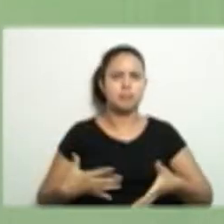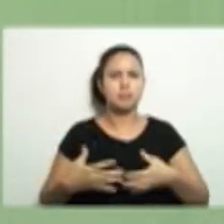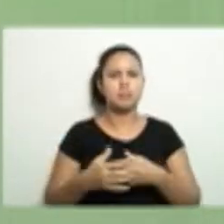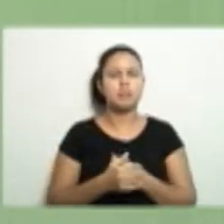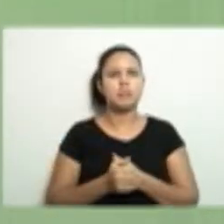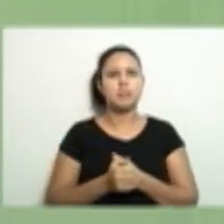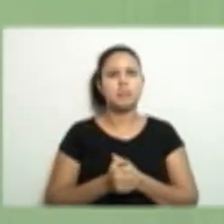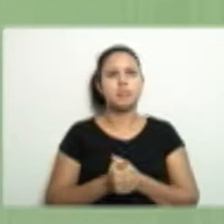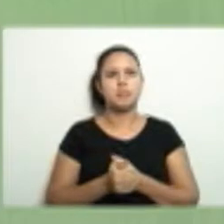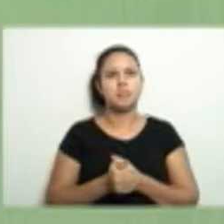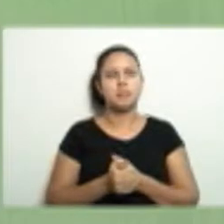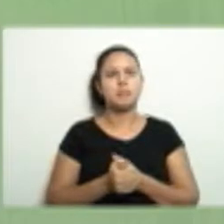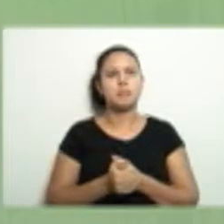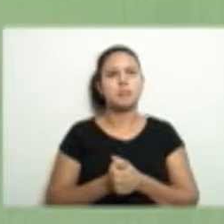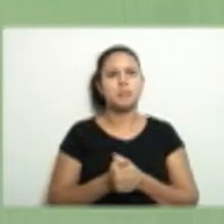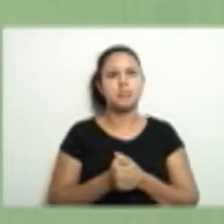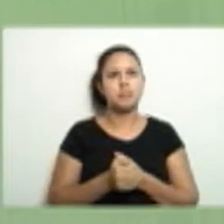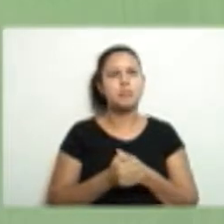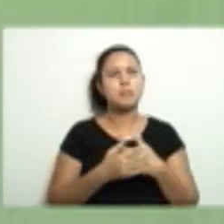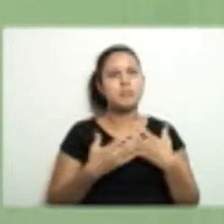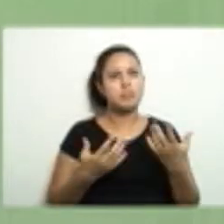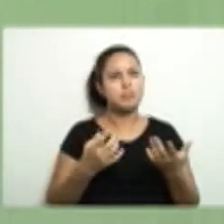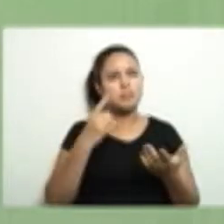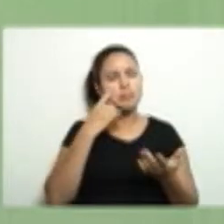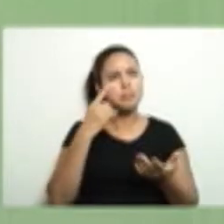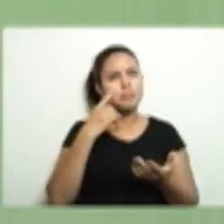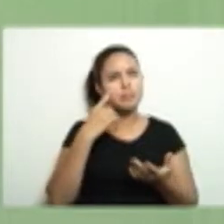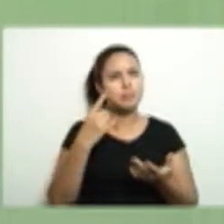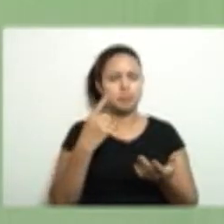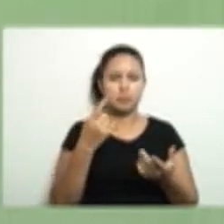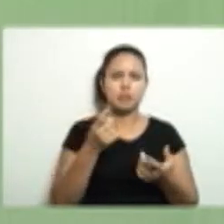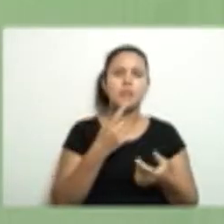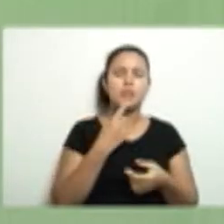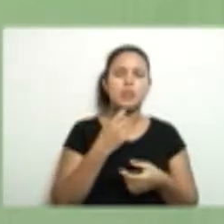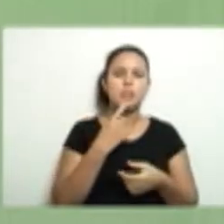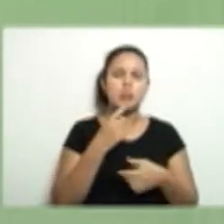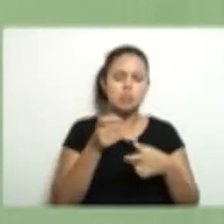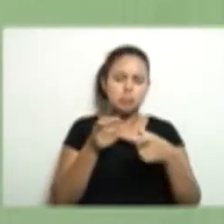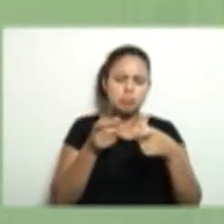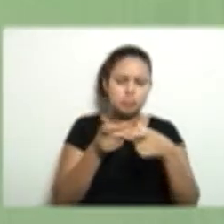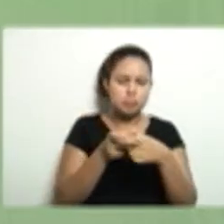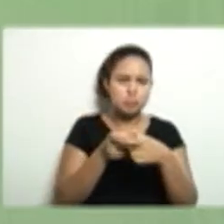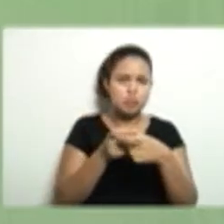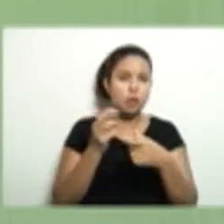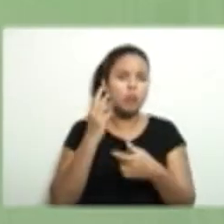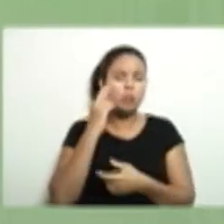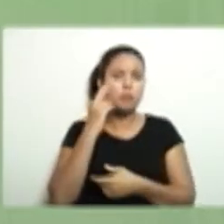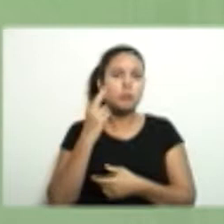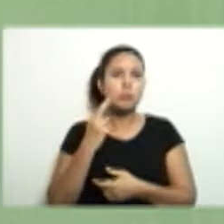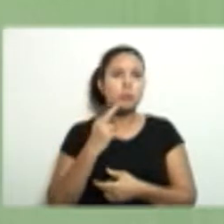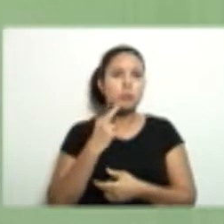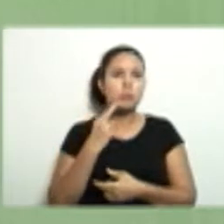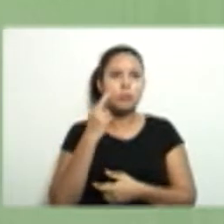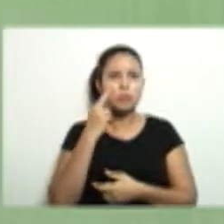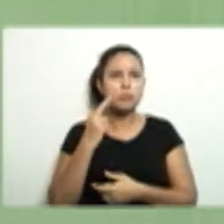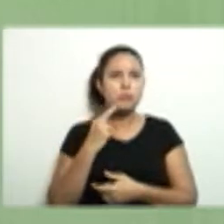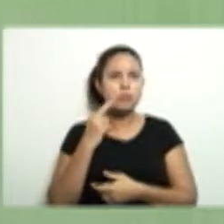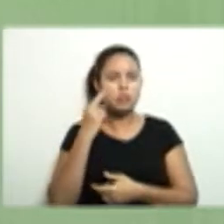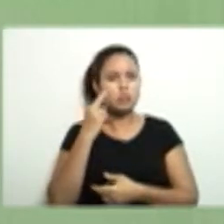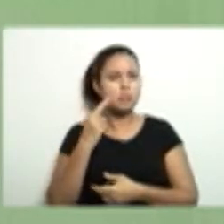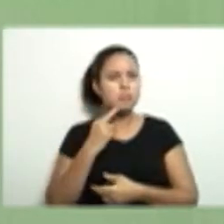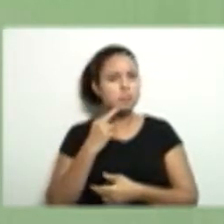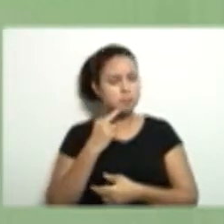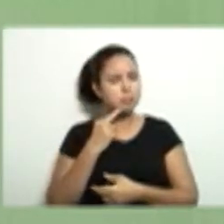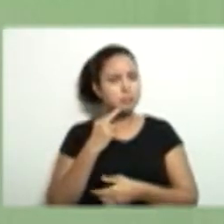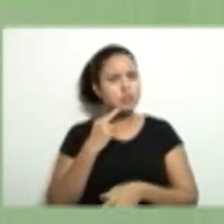daqui para cima, a gente vai ter uma predominância desses tons vermelhos, mas Rondônia, que está aqui, esse município amarelinho aqui em cima é